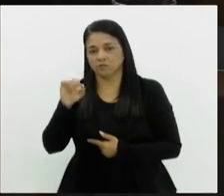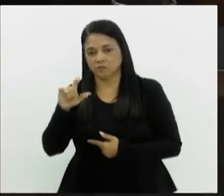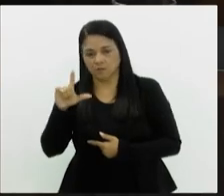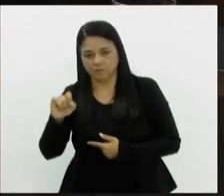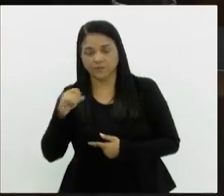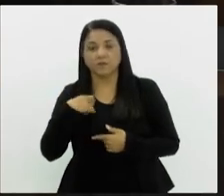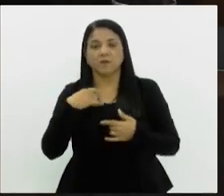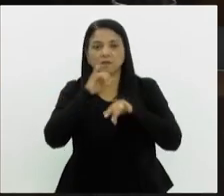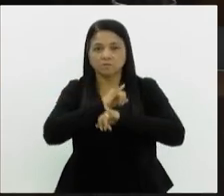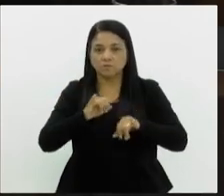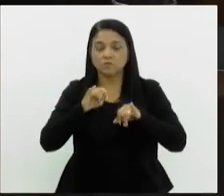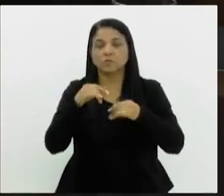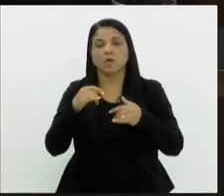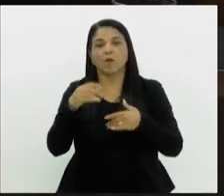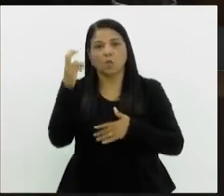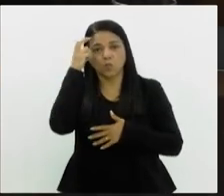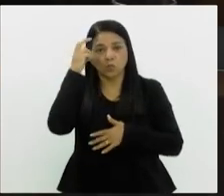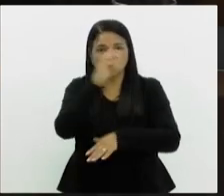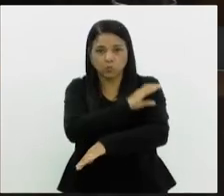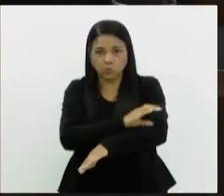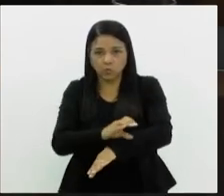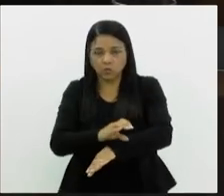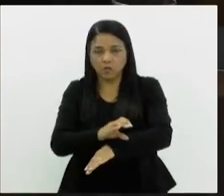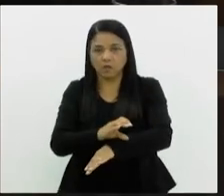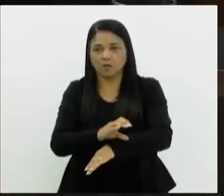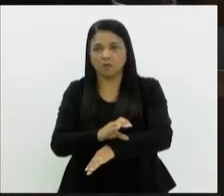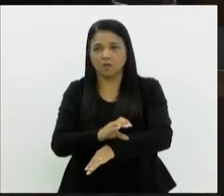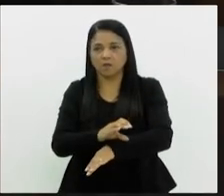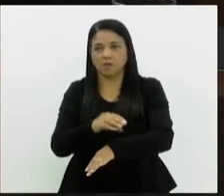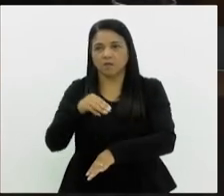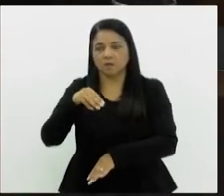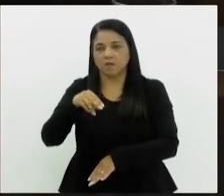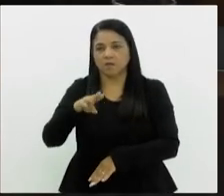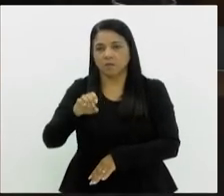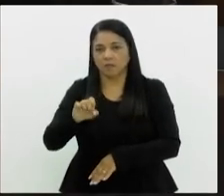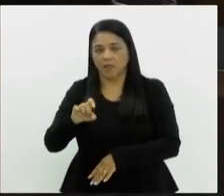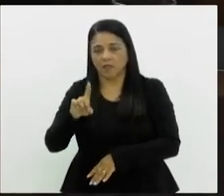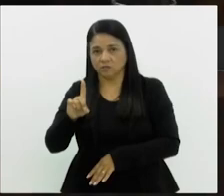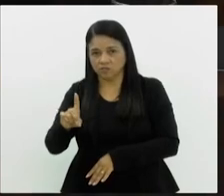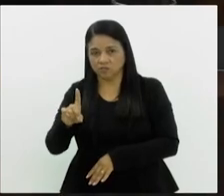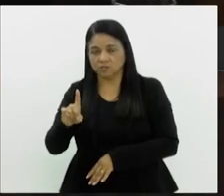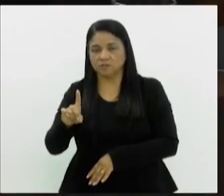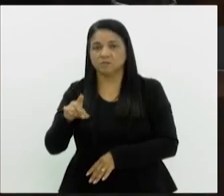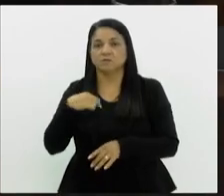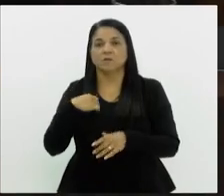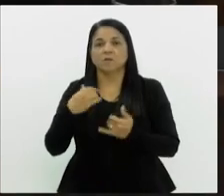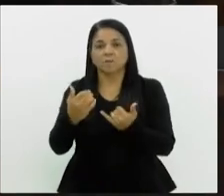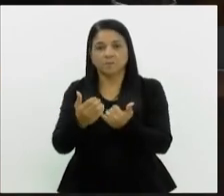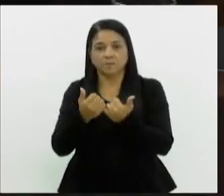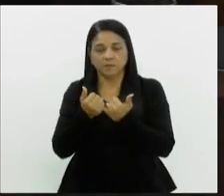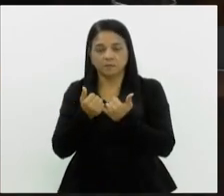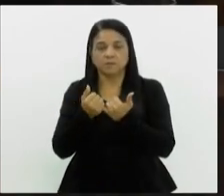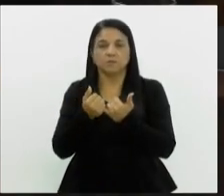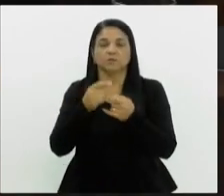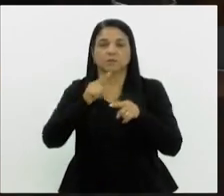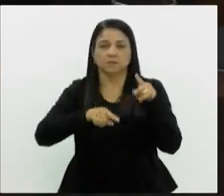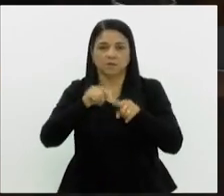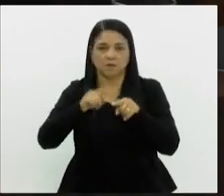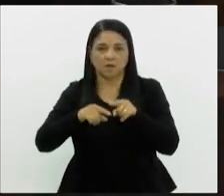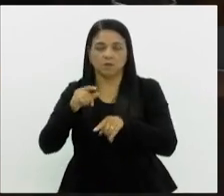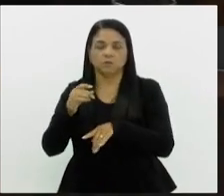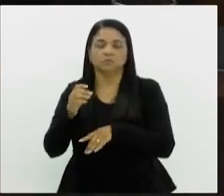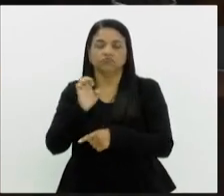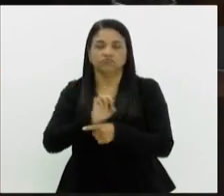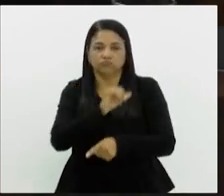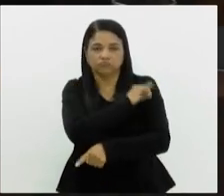que declara a cultura nerd Jake como patrimônio imaterial do Estado do Rio de Janeiro. Em discussão, não havendo quem